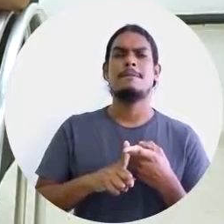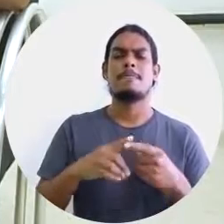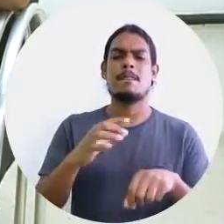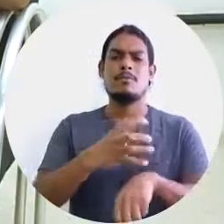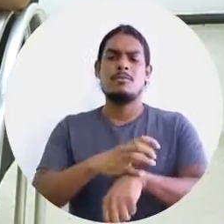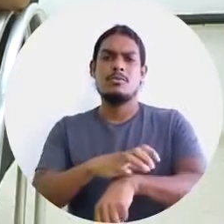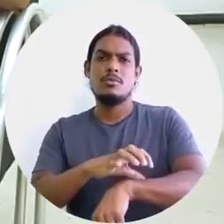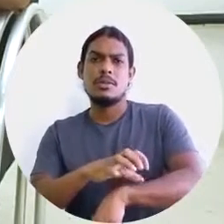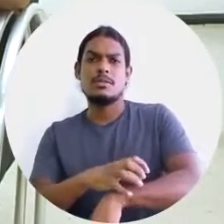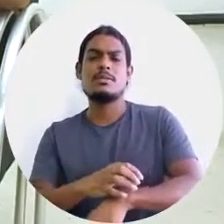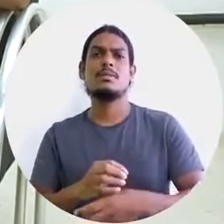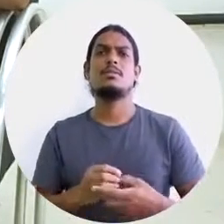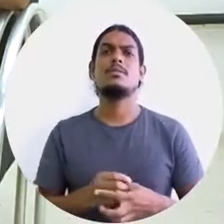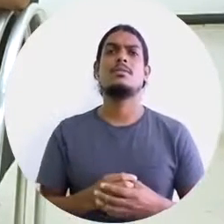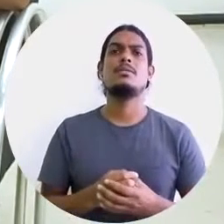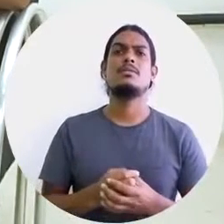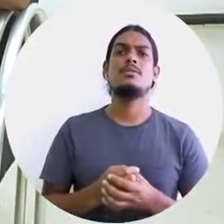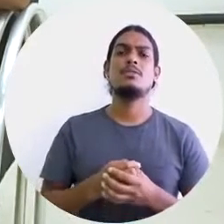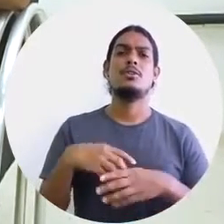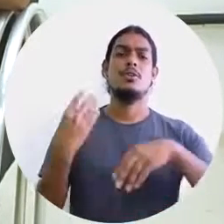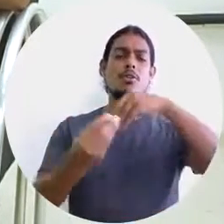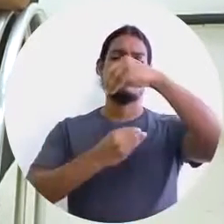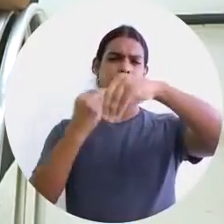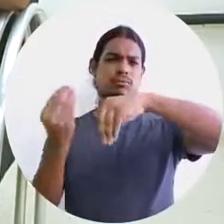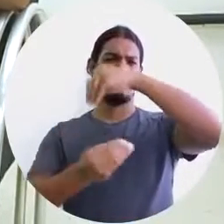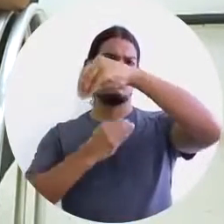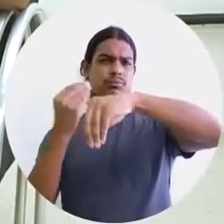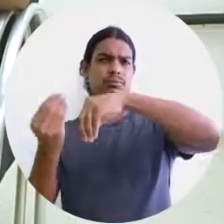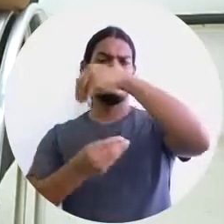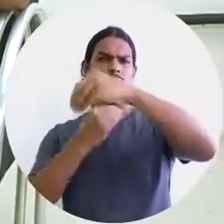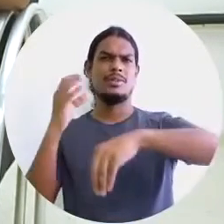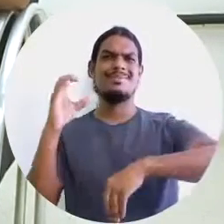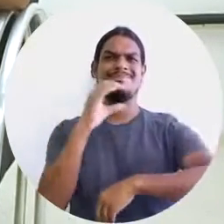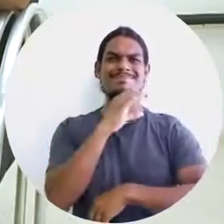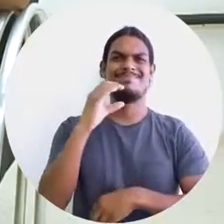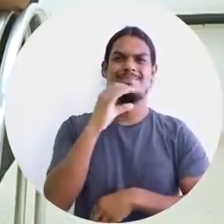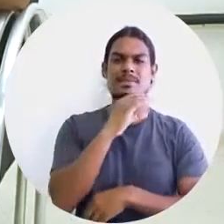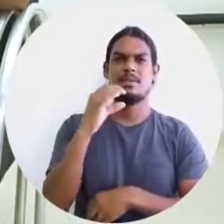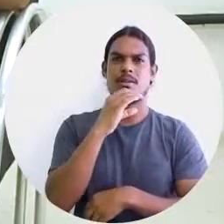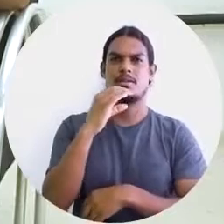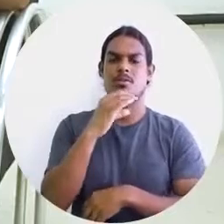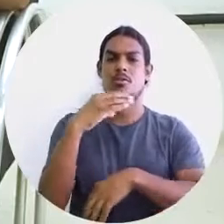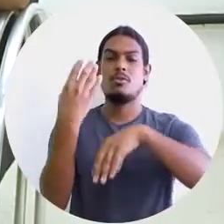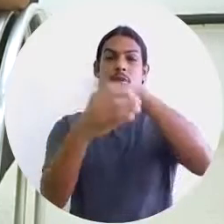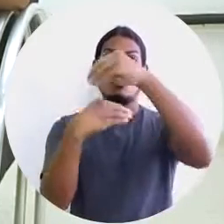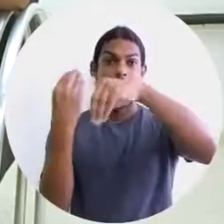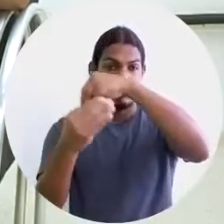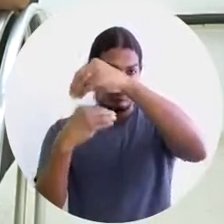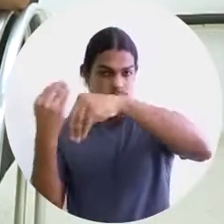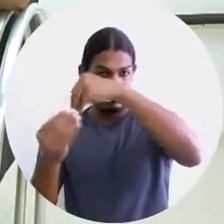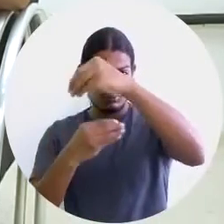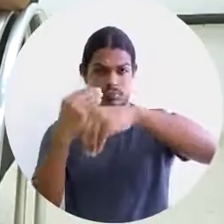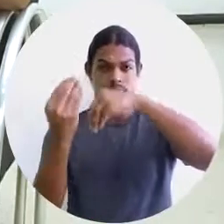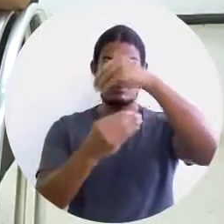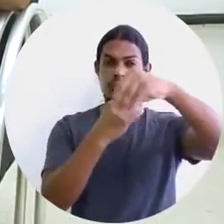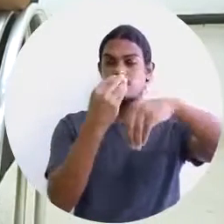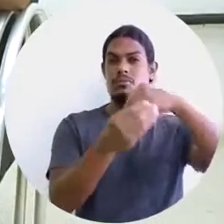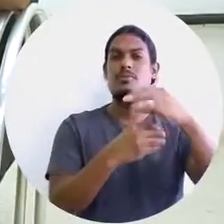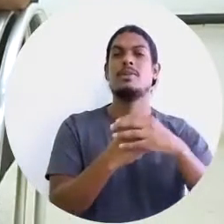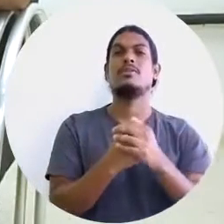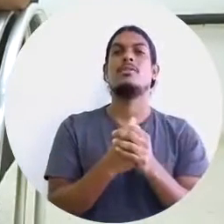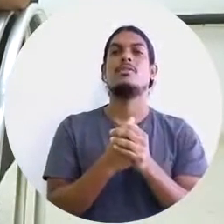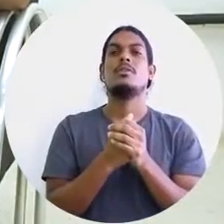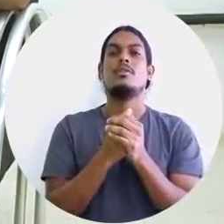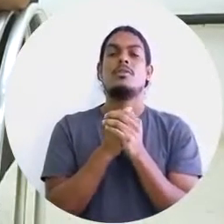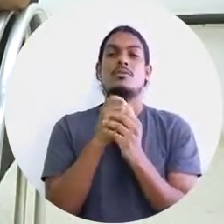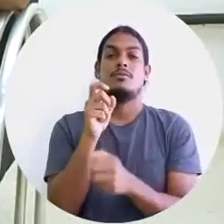calor, vento, frio, tudo isso pode ser medido. Os agentes químicos também podem